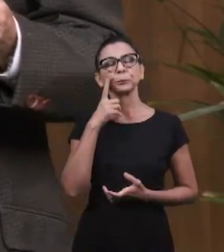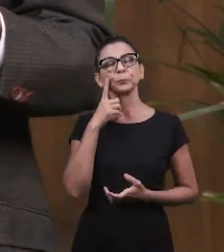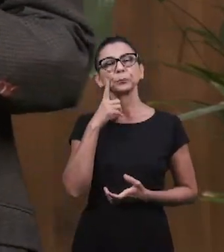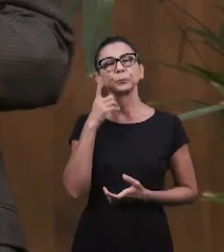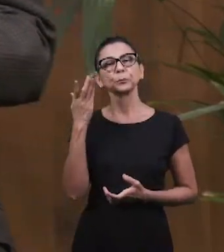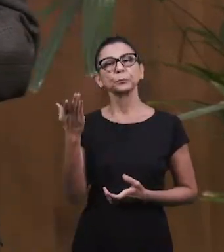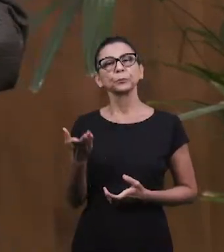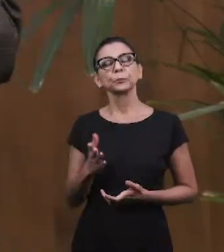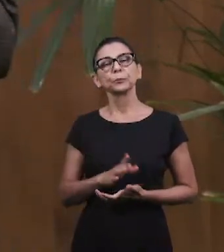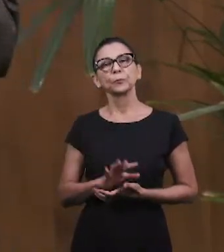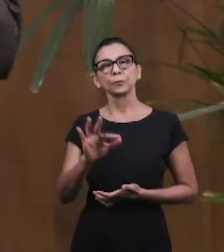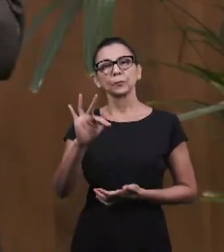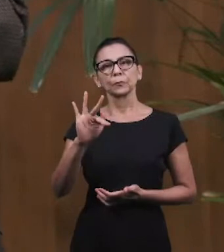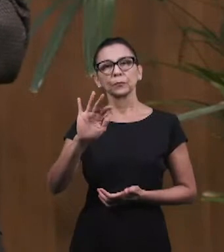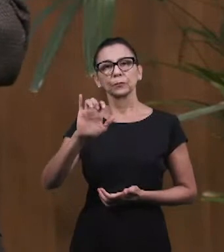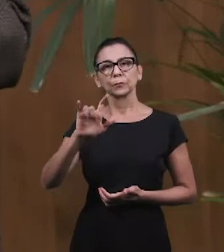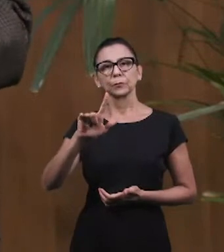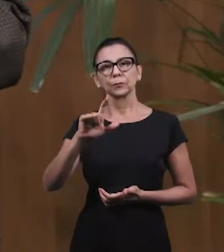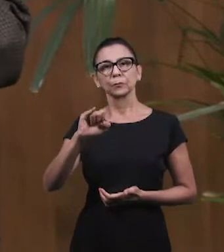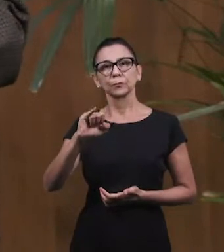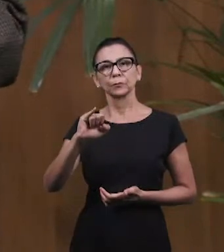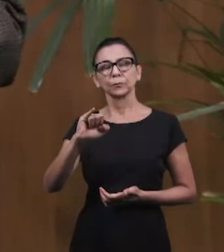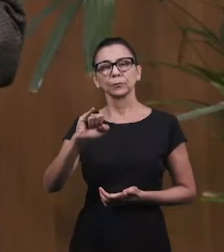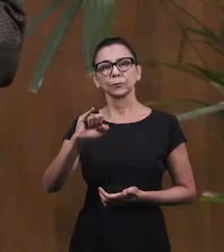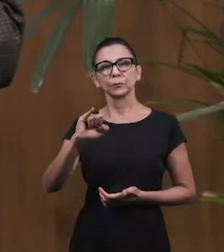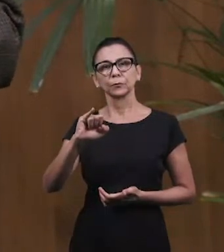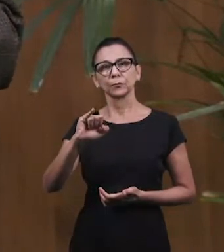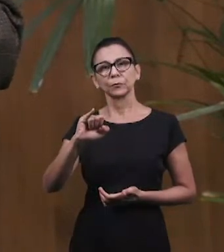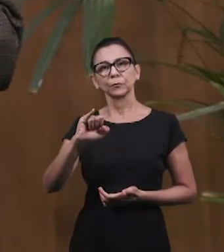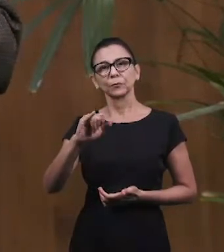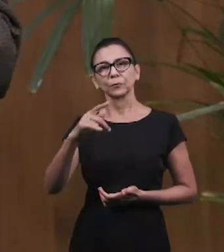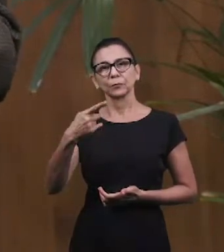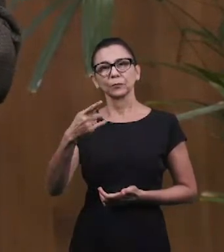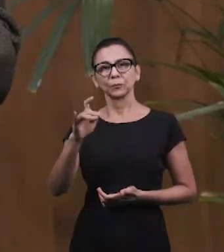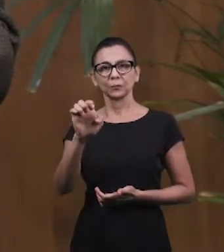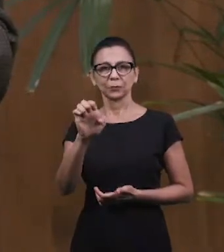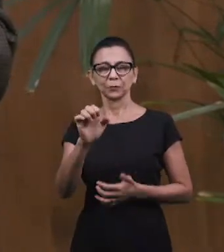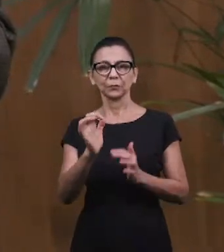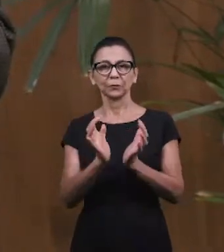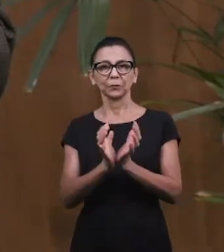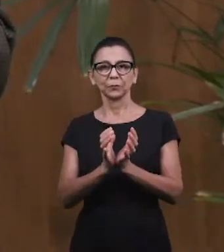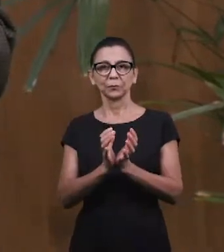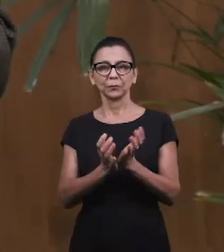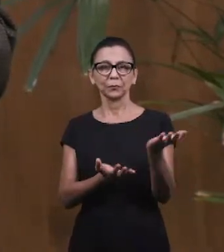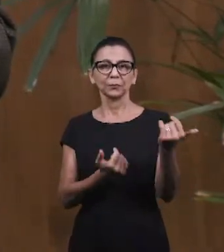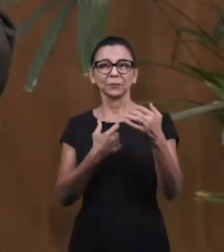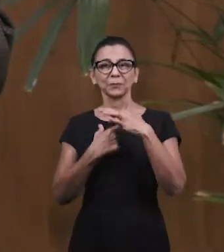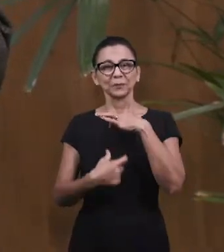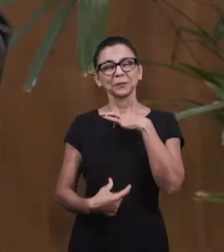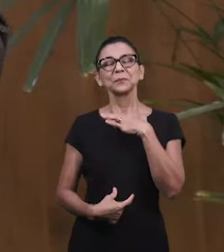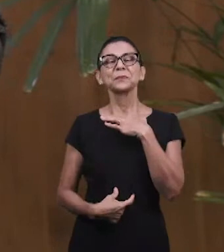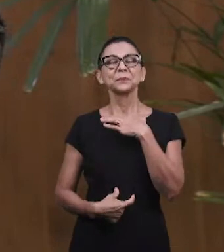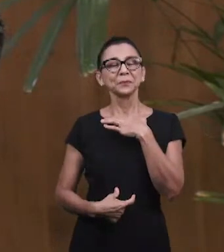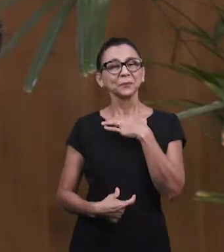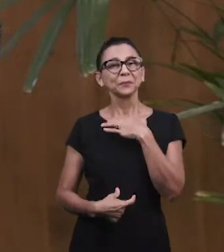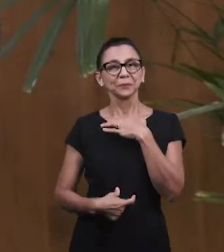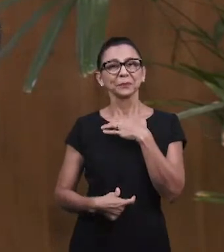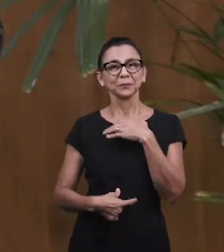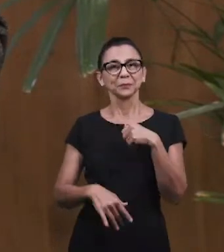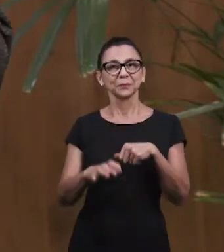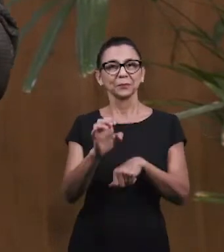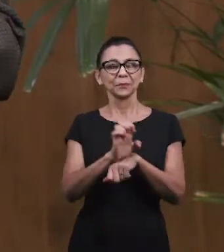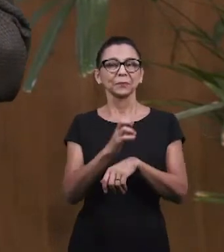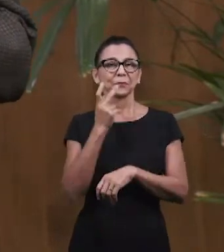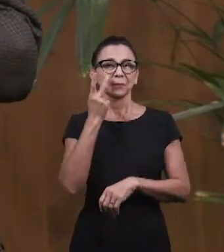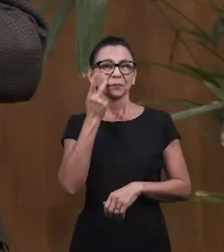nosso irmão Felipe. O Felipe, ele é do grupo de jovens e obreiros da nossa igreja lá em Fortaleza. Ele vai nos dar